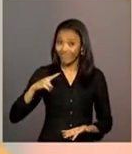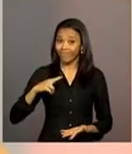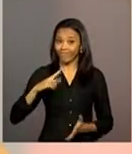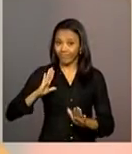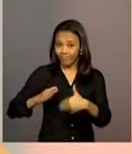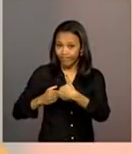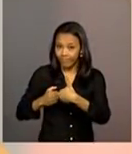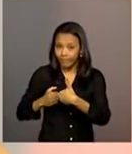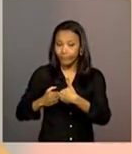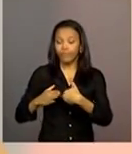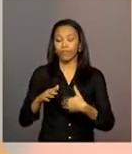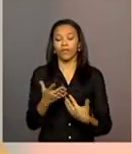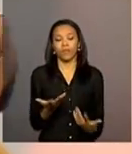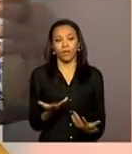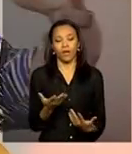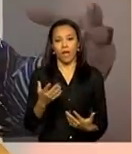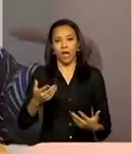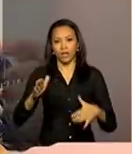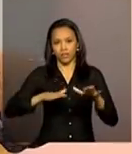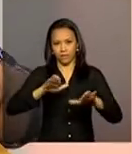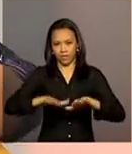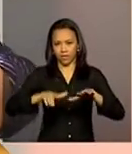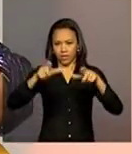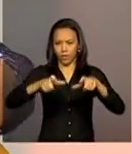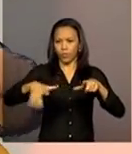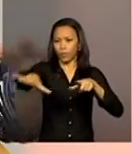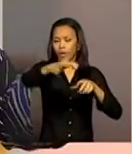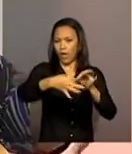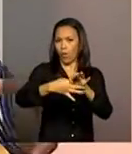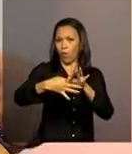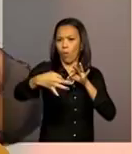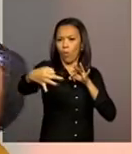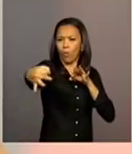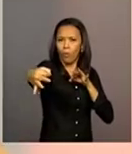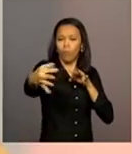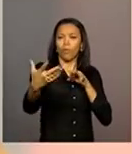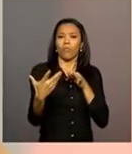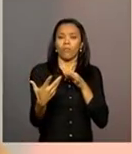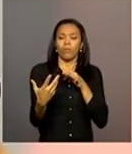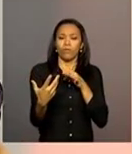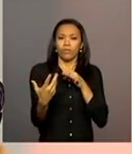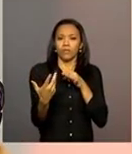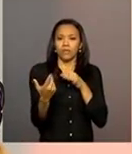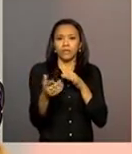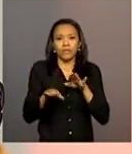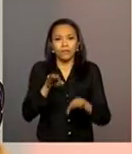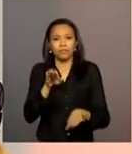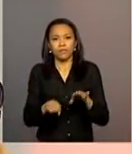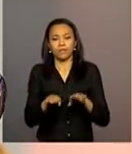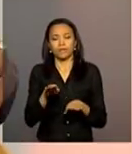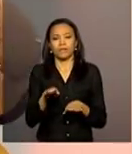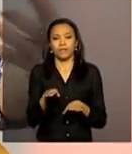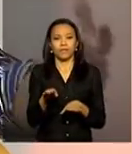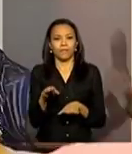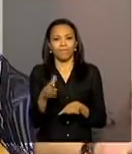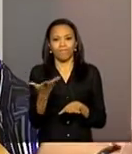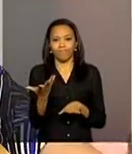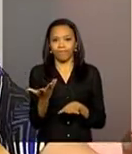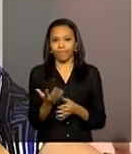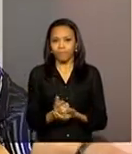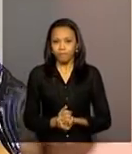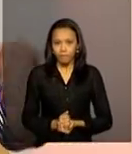são territórios às vezes muito afastados com uma estruturação às vezes sem muitos